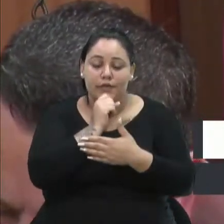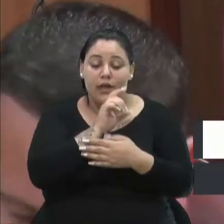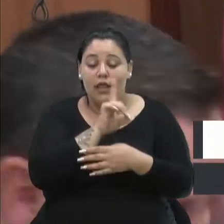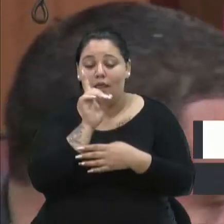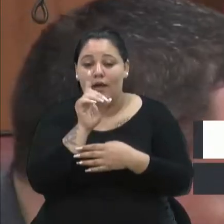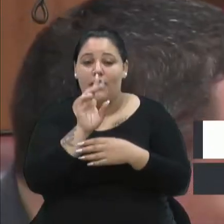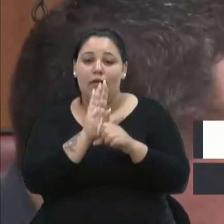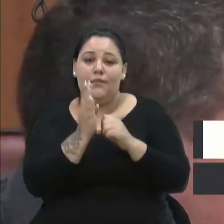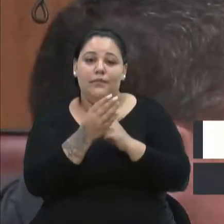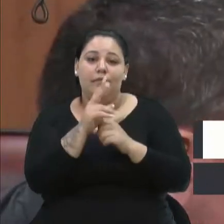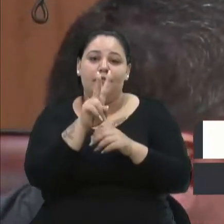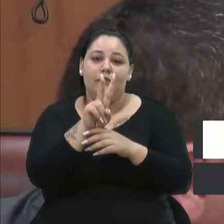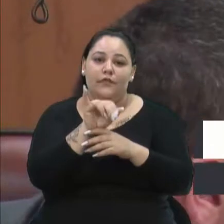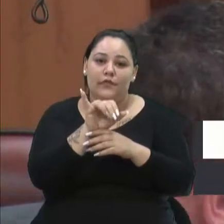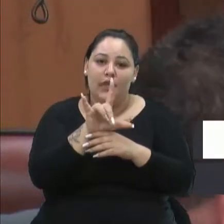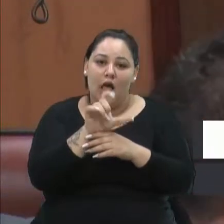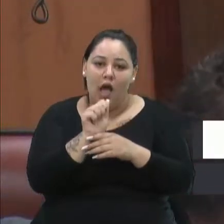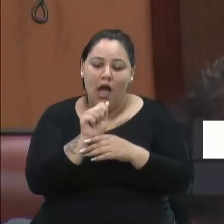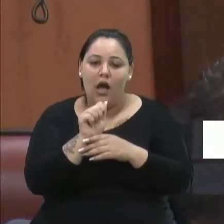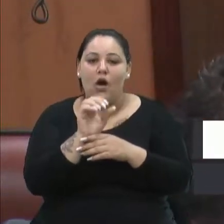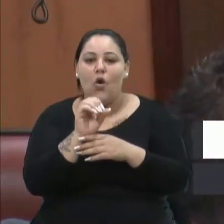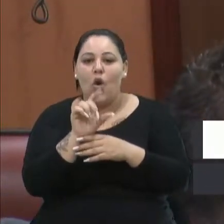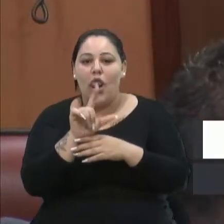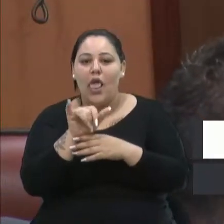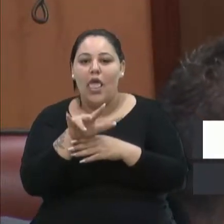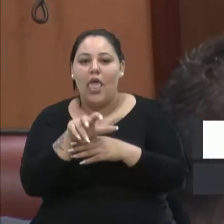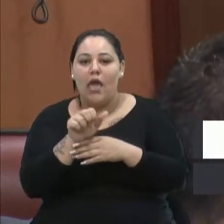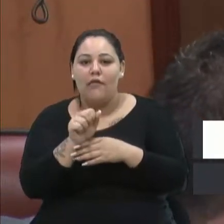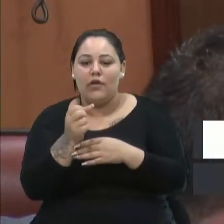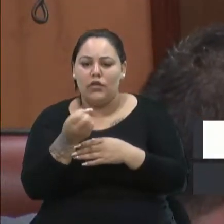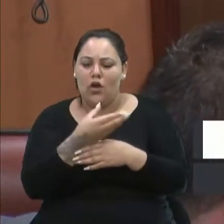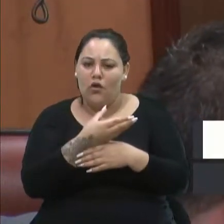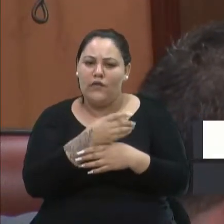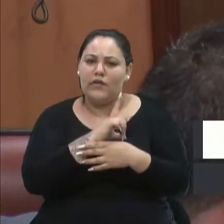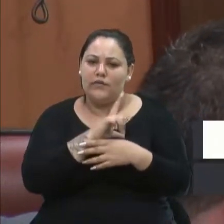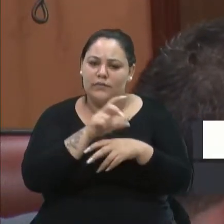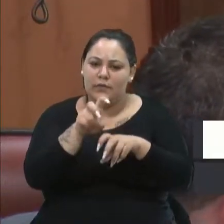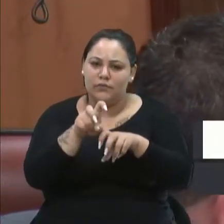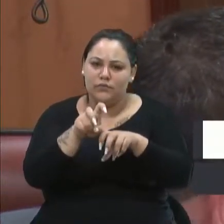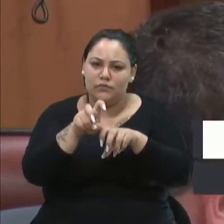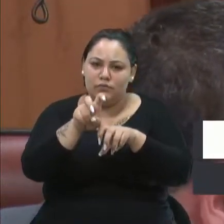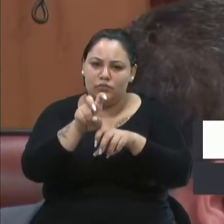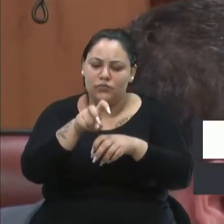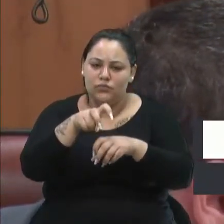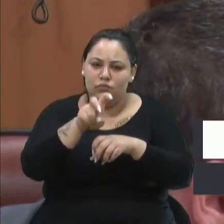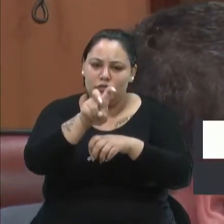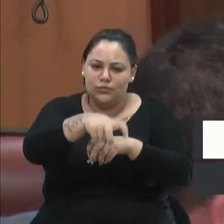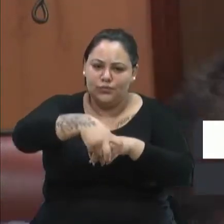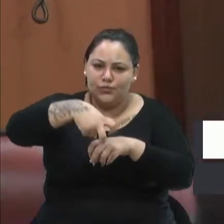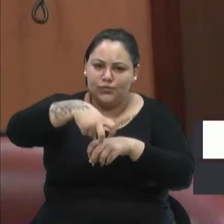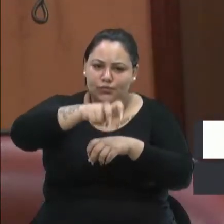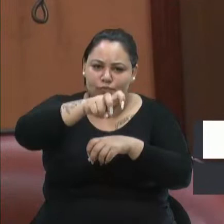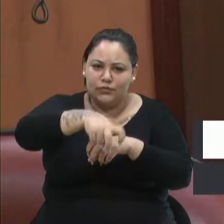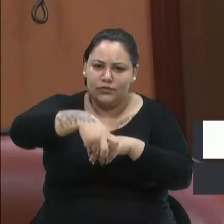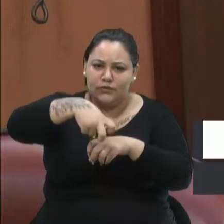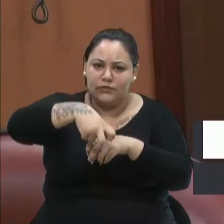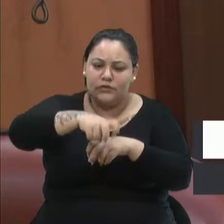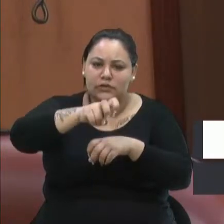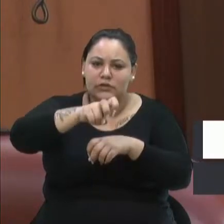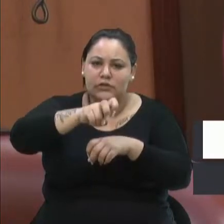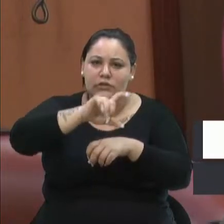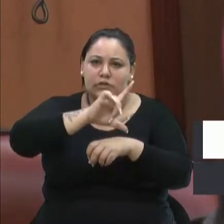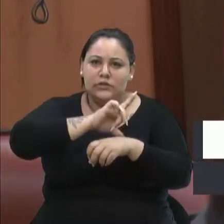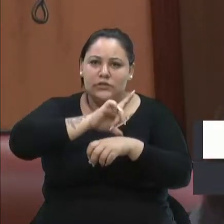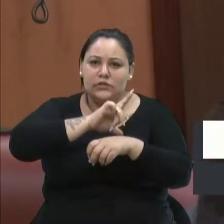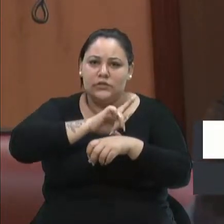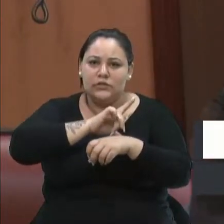recebeu foi na nossa época, uma retroescavadeira, e agora, por último, então, no governo Adiló, uma